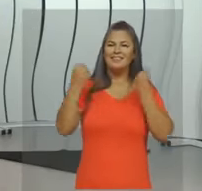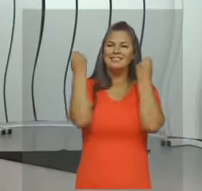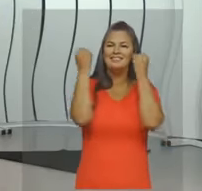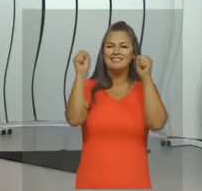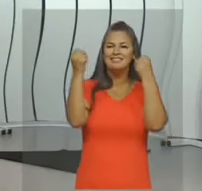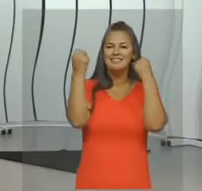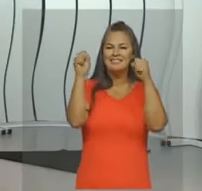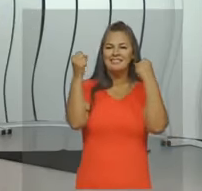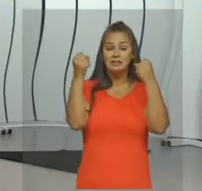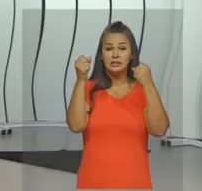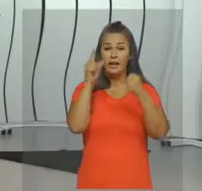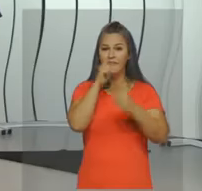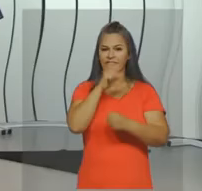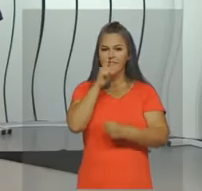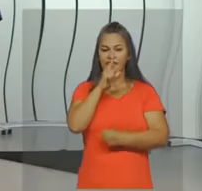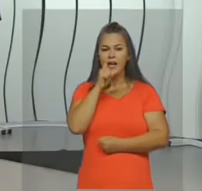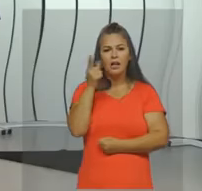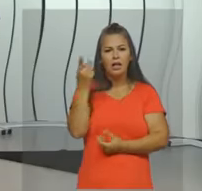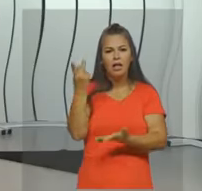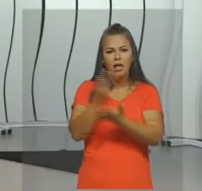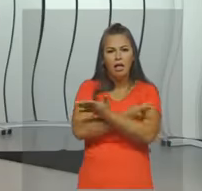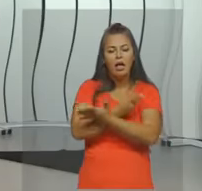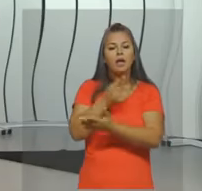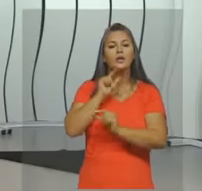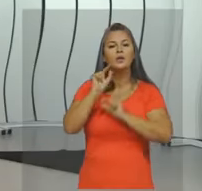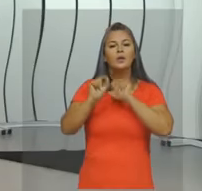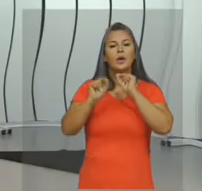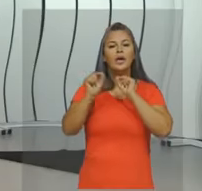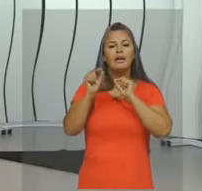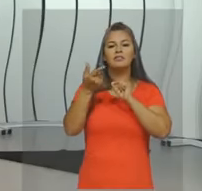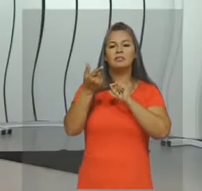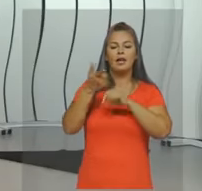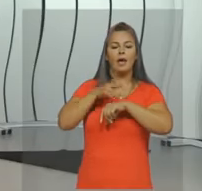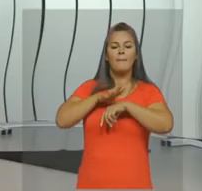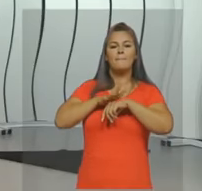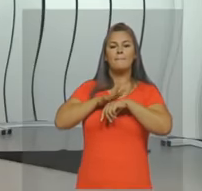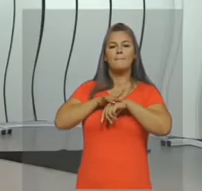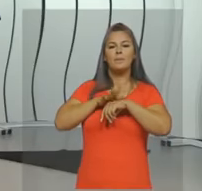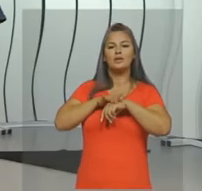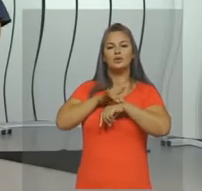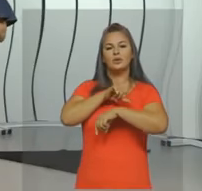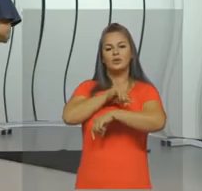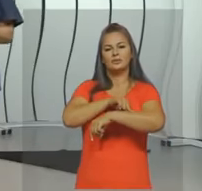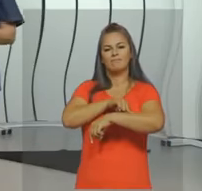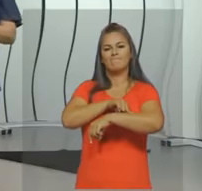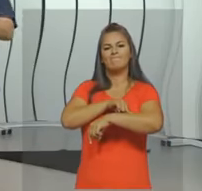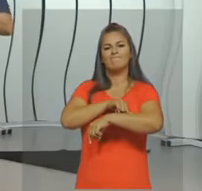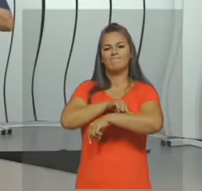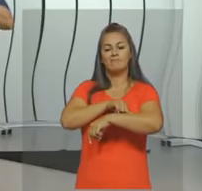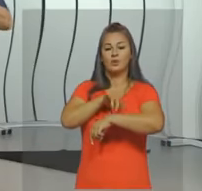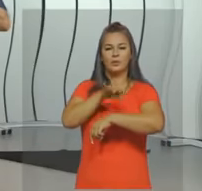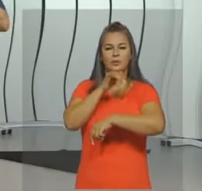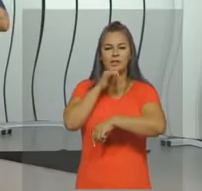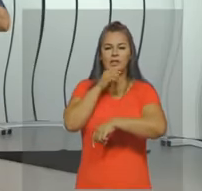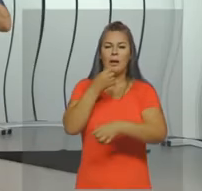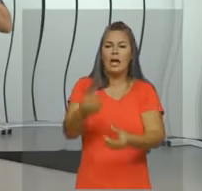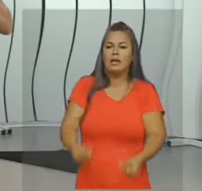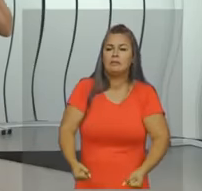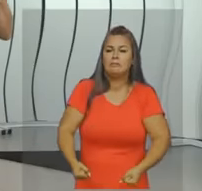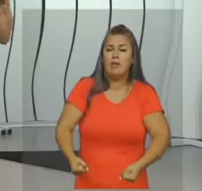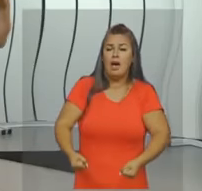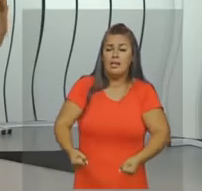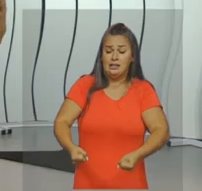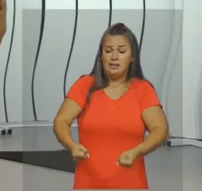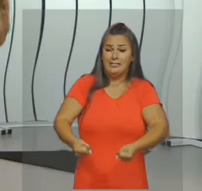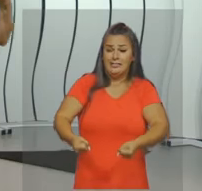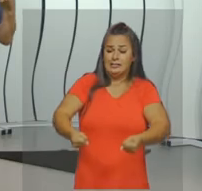sem orientação, você acaba sobrecarregando o músculo, tá, gente? Né? E aí você estira, pode chegar a